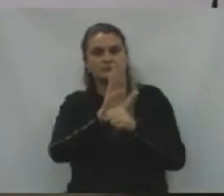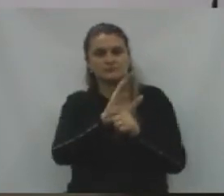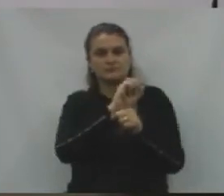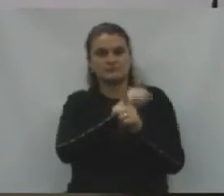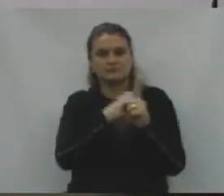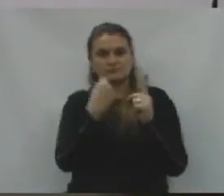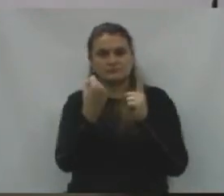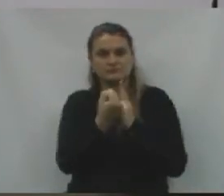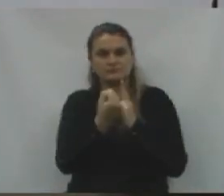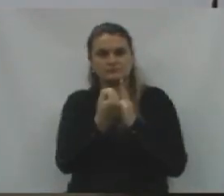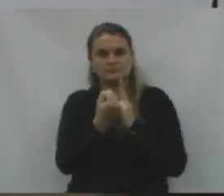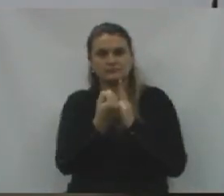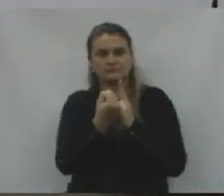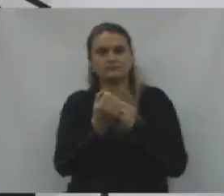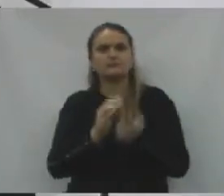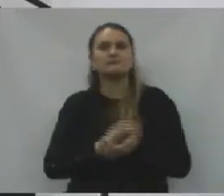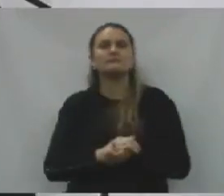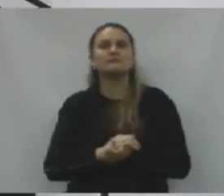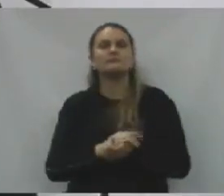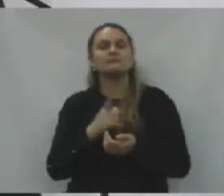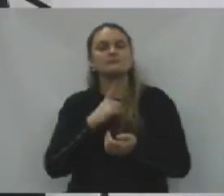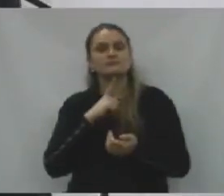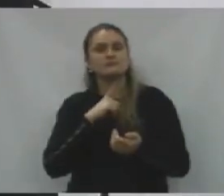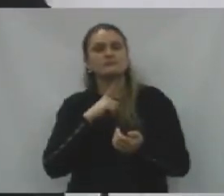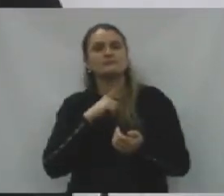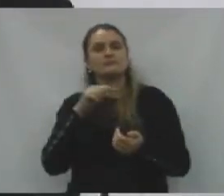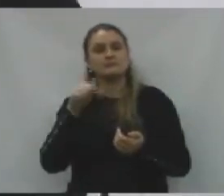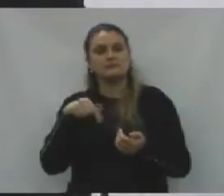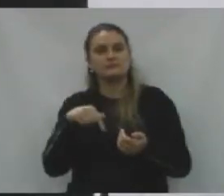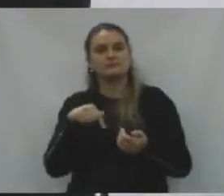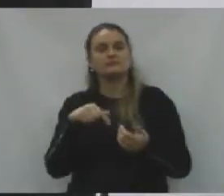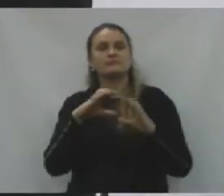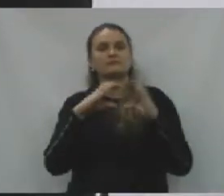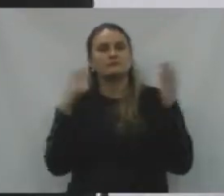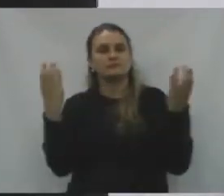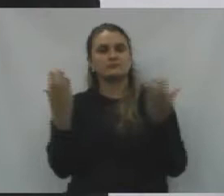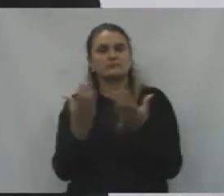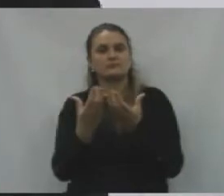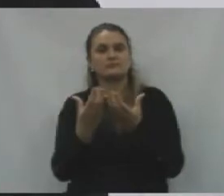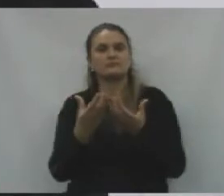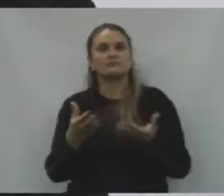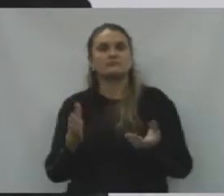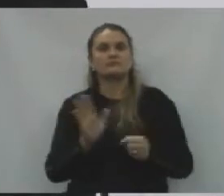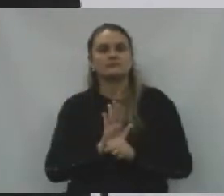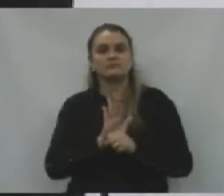comunidade, que tenha impacto social, que atenda a nossa comunidade.